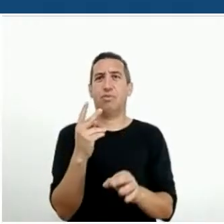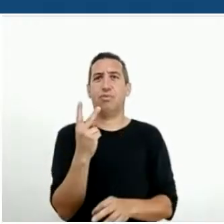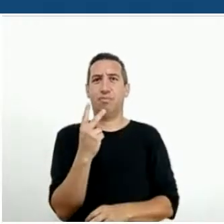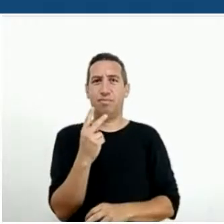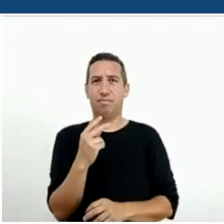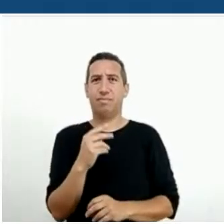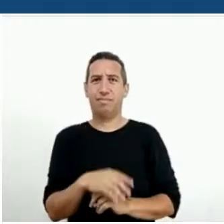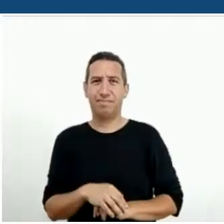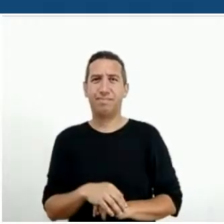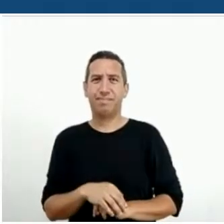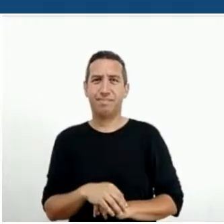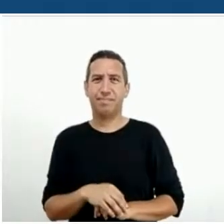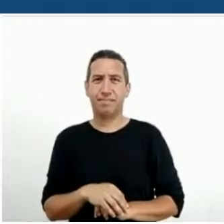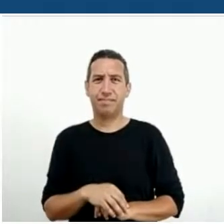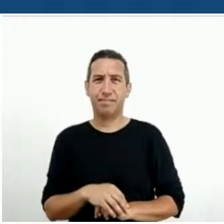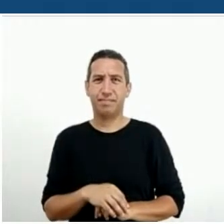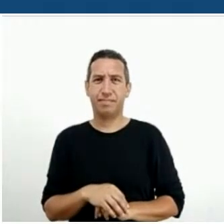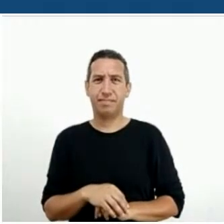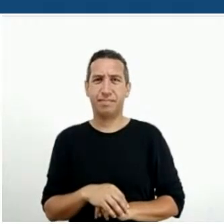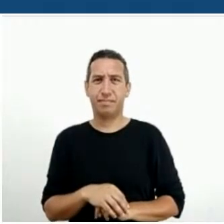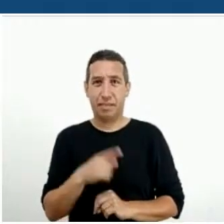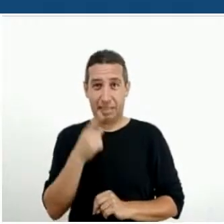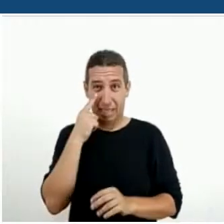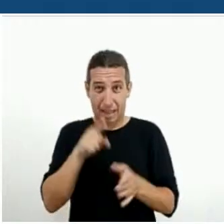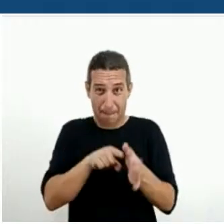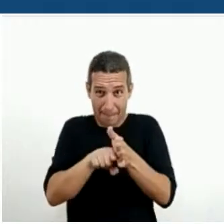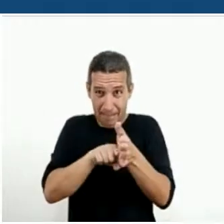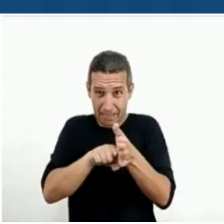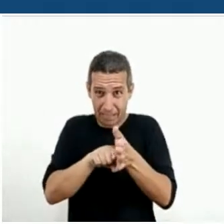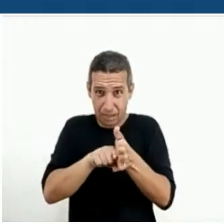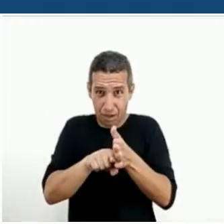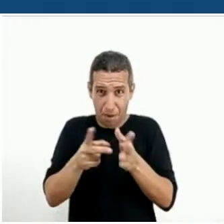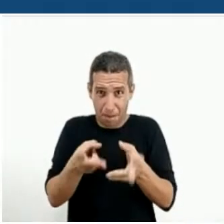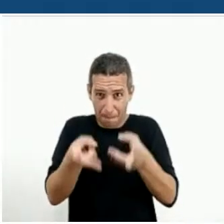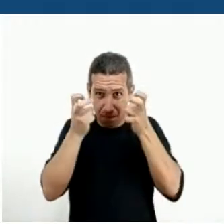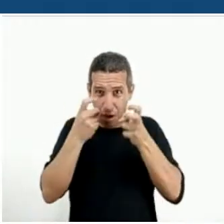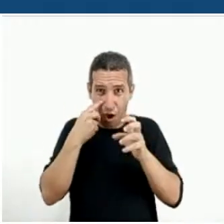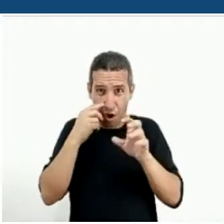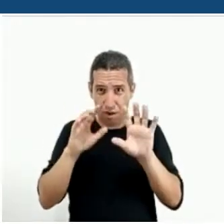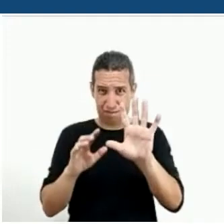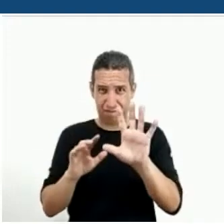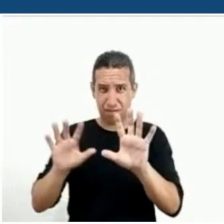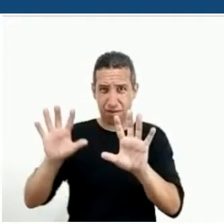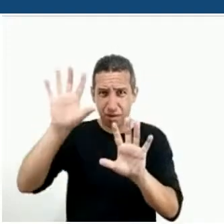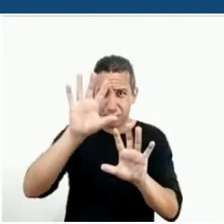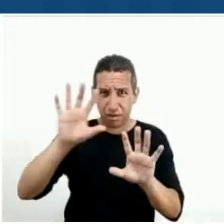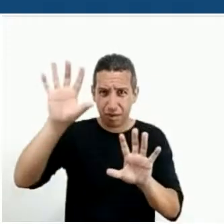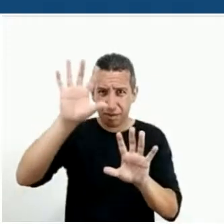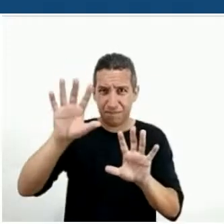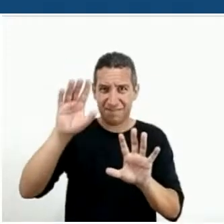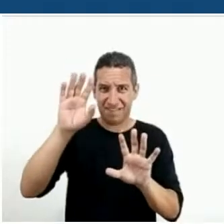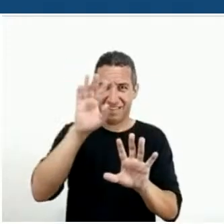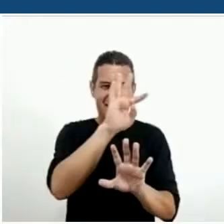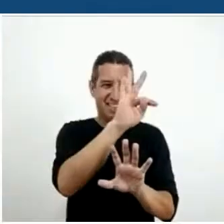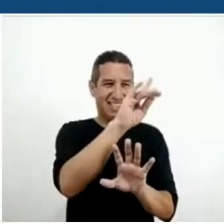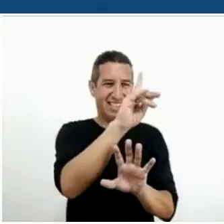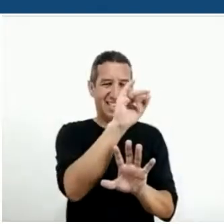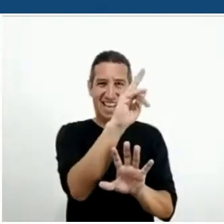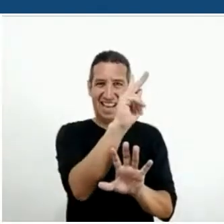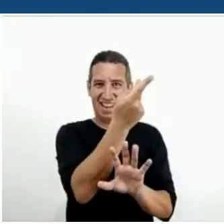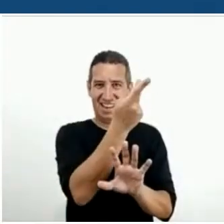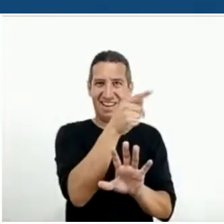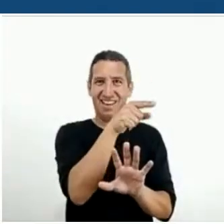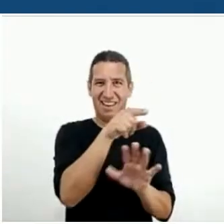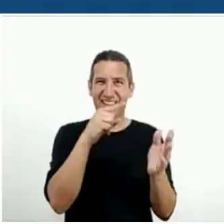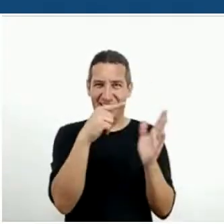gente, na investigação, aqui são SNAP, são sintomas do TDAH, que a gente fez nos questionários, e